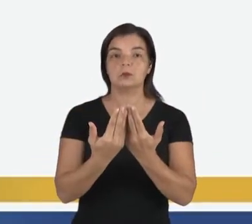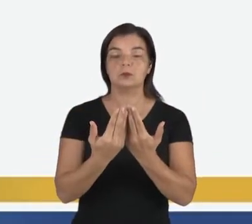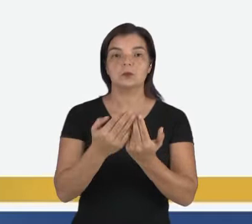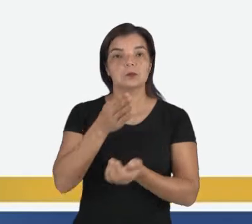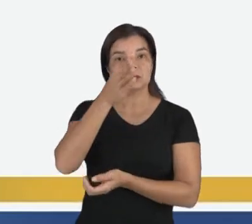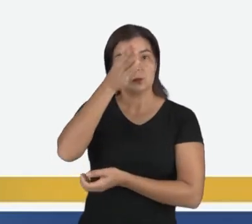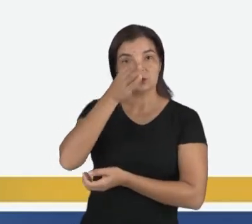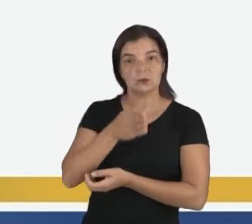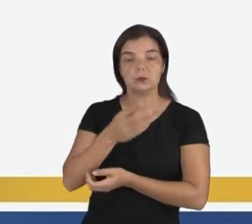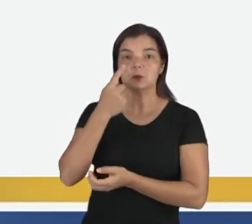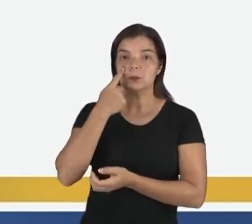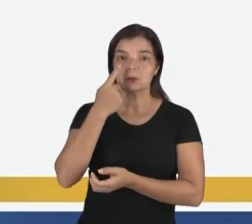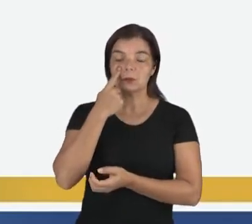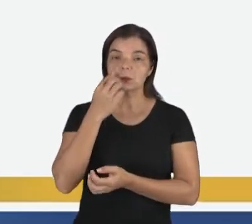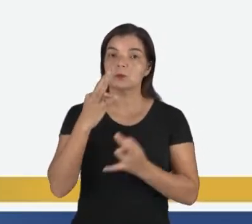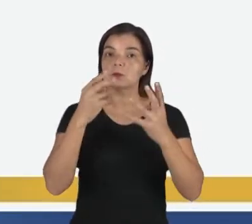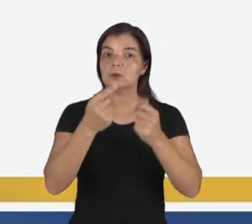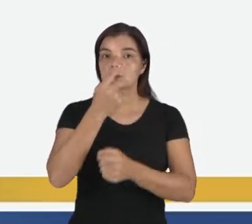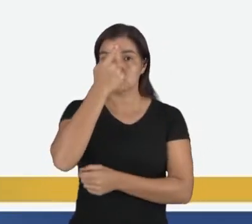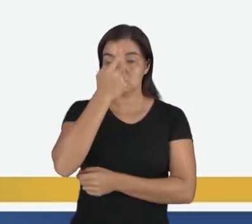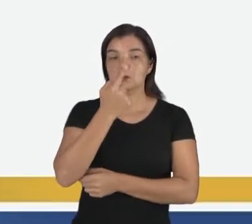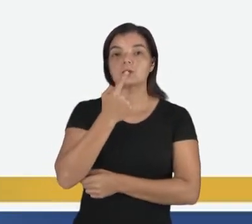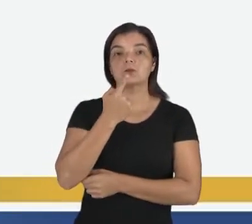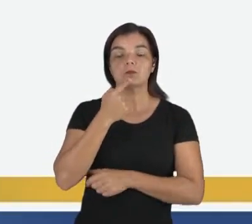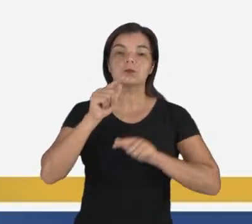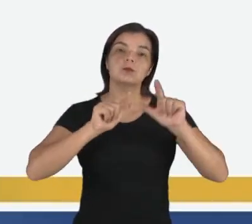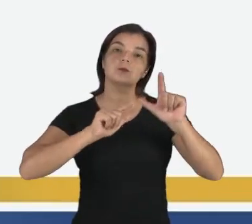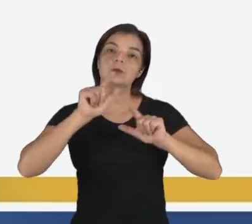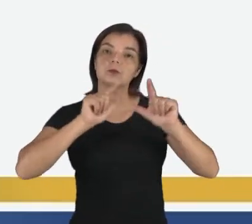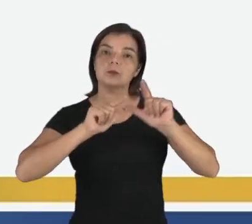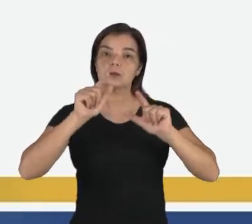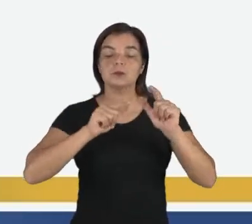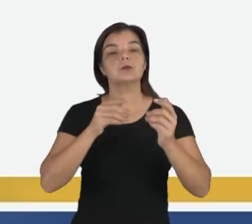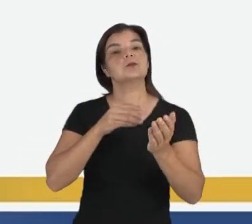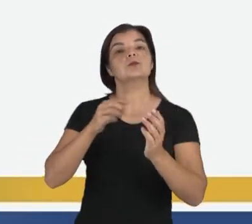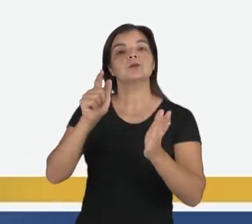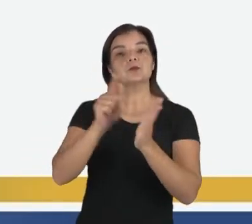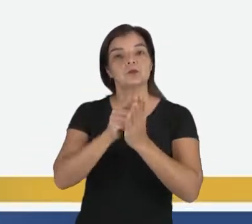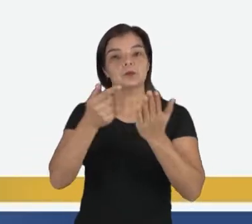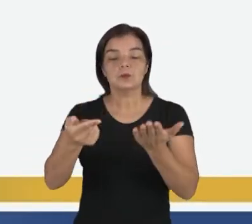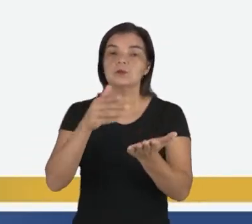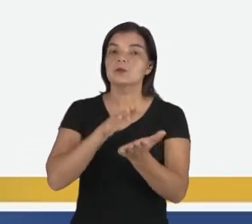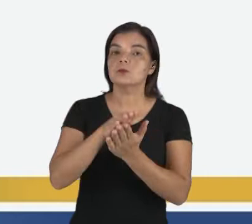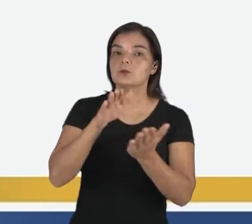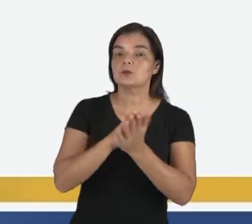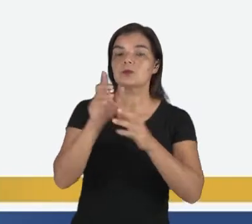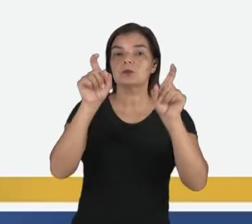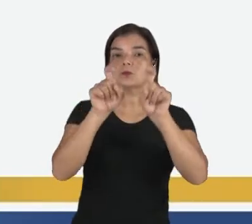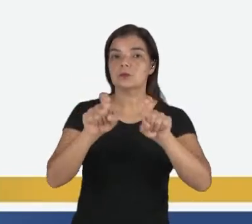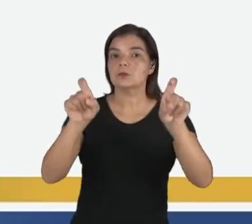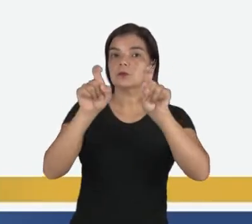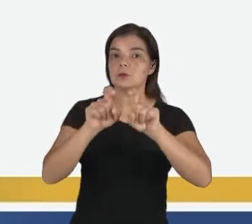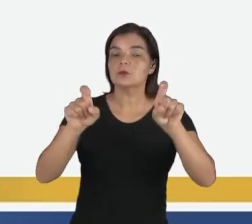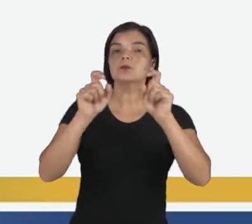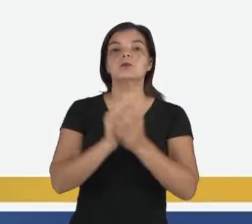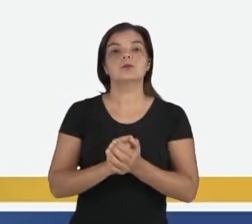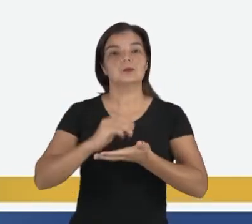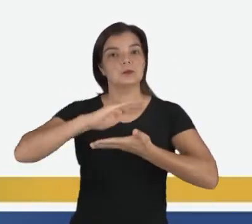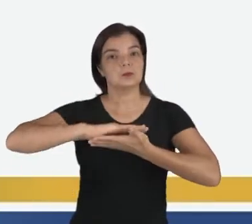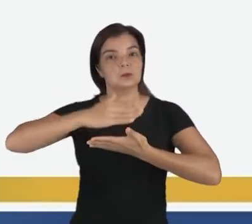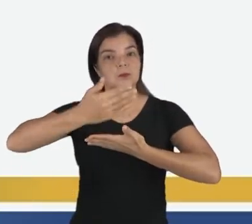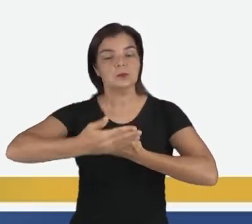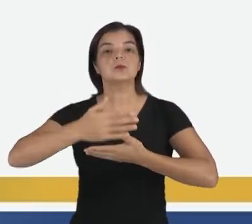no centro. Observem todas essas imagens. Televisão, jornal impresso, o computador,